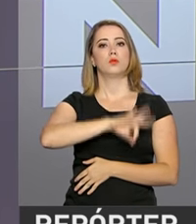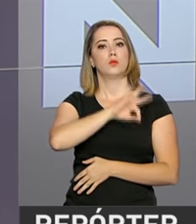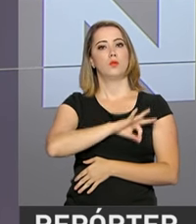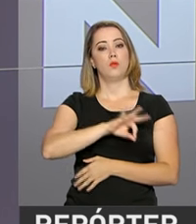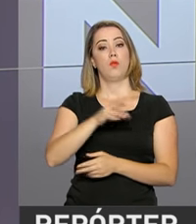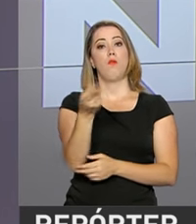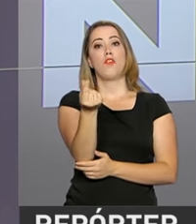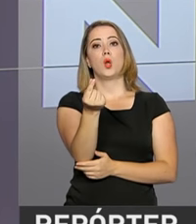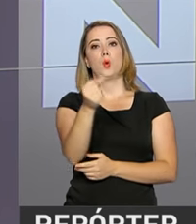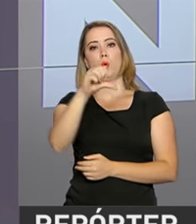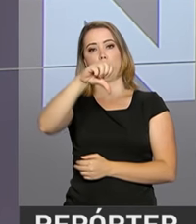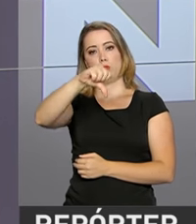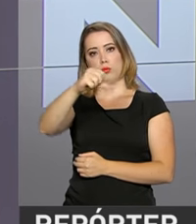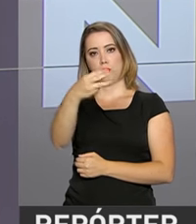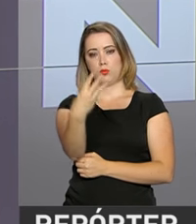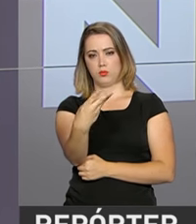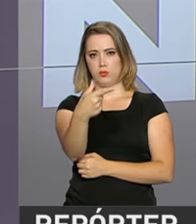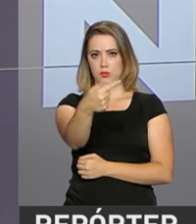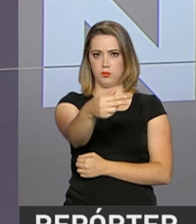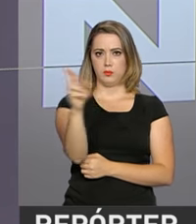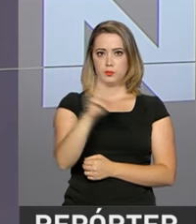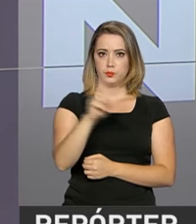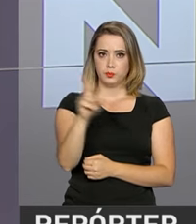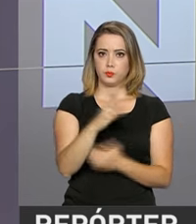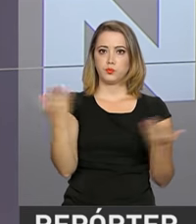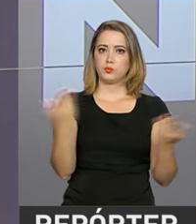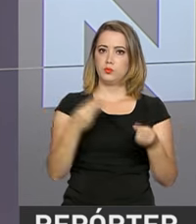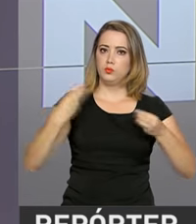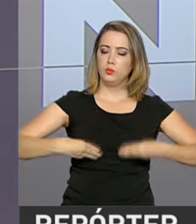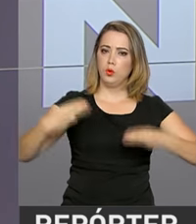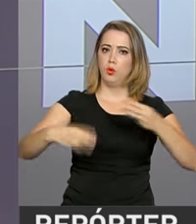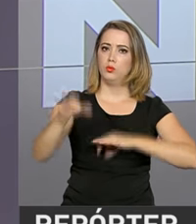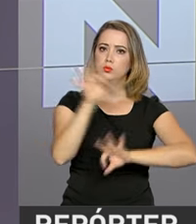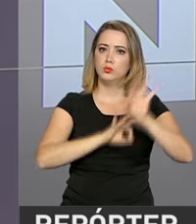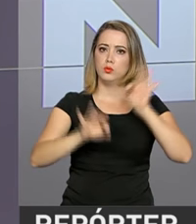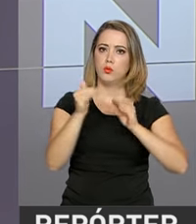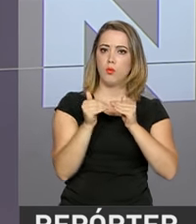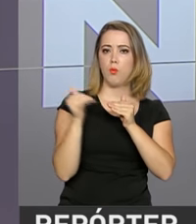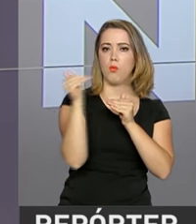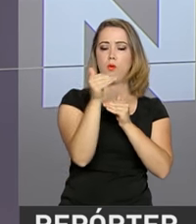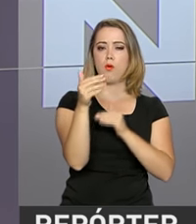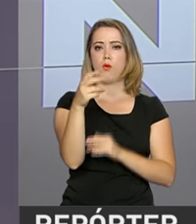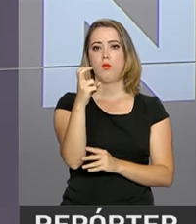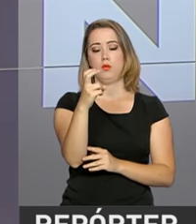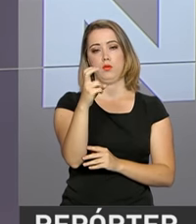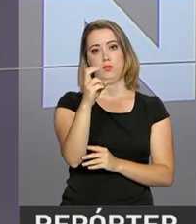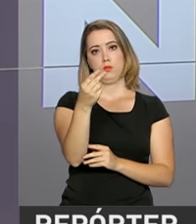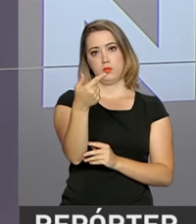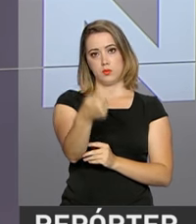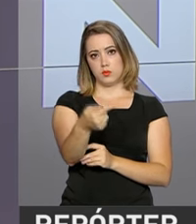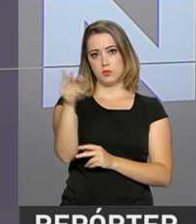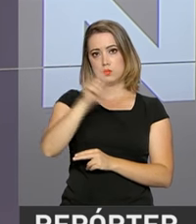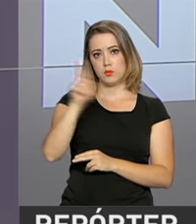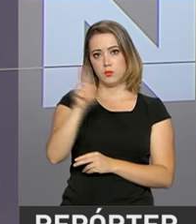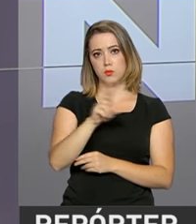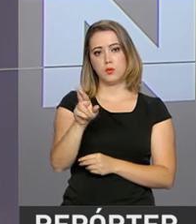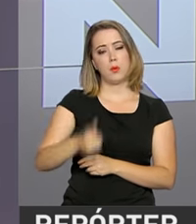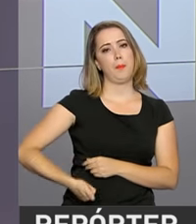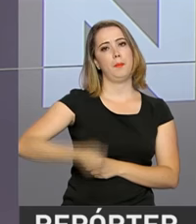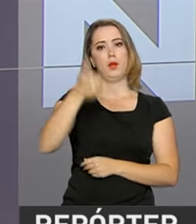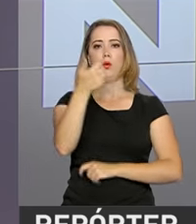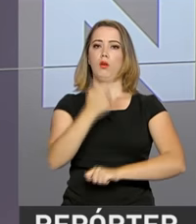de 937 segundo o Ministério do planejamento o aumento de R 57 deve gerar efeitos positivos na